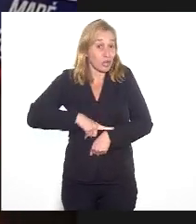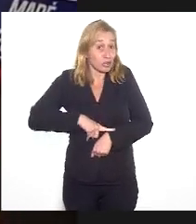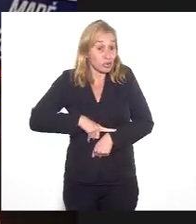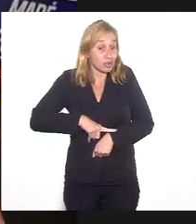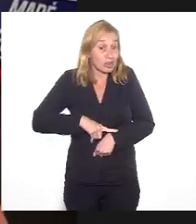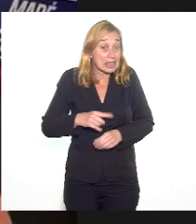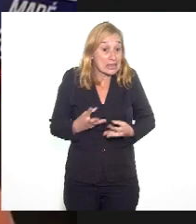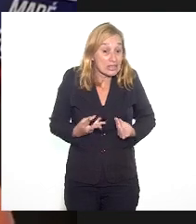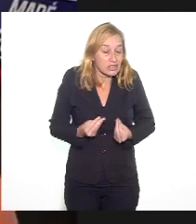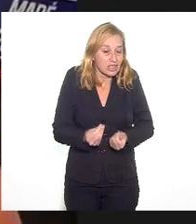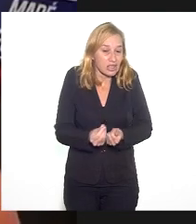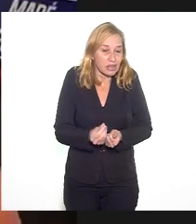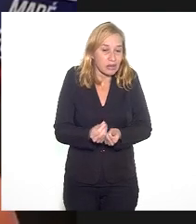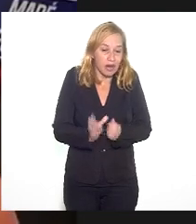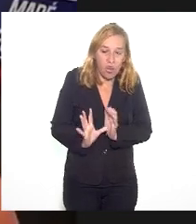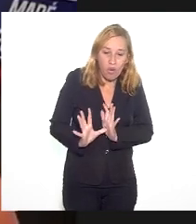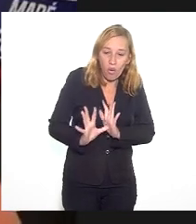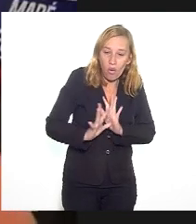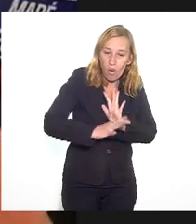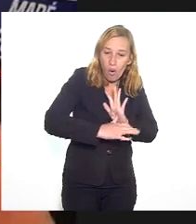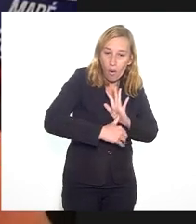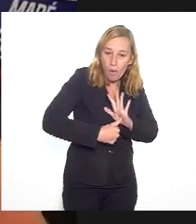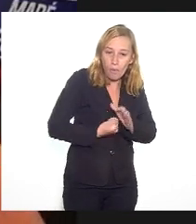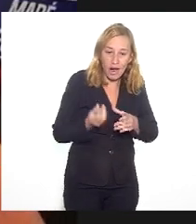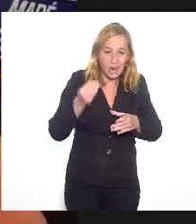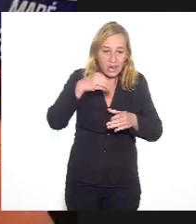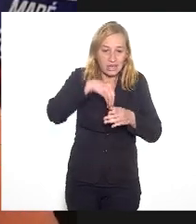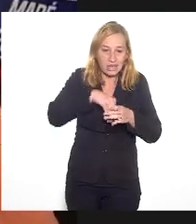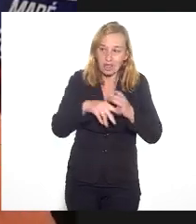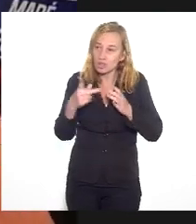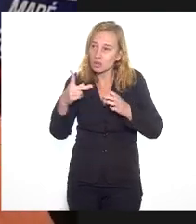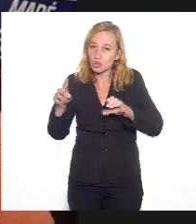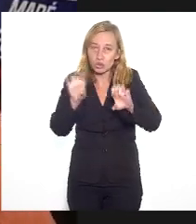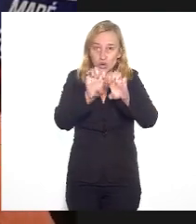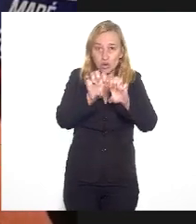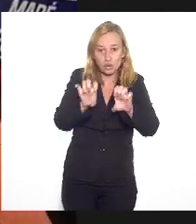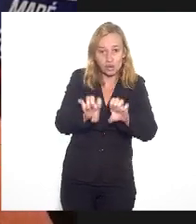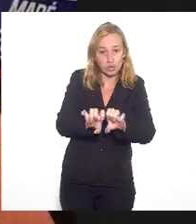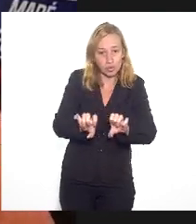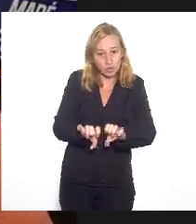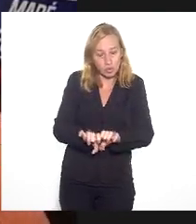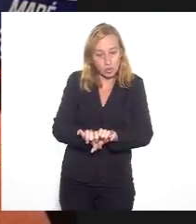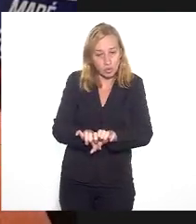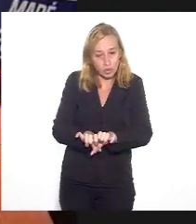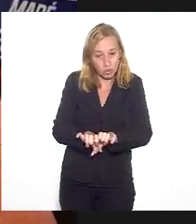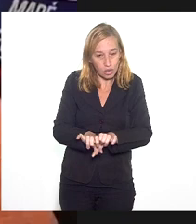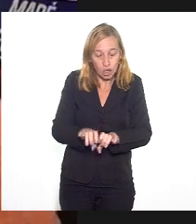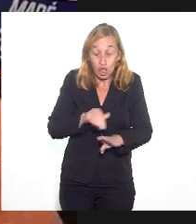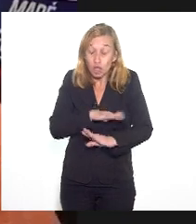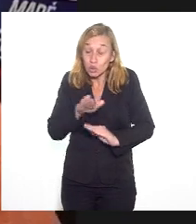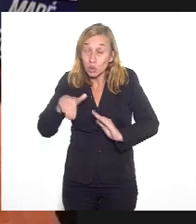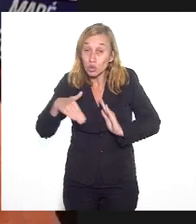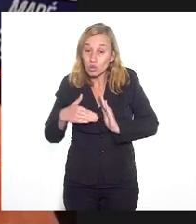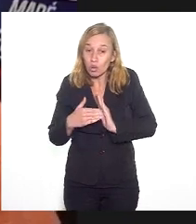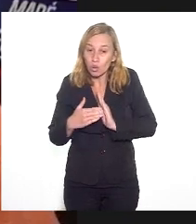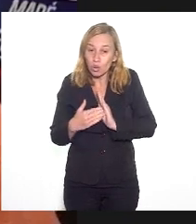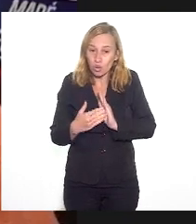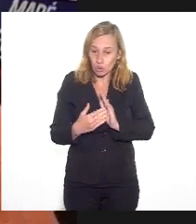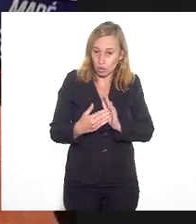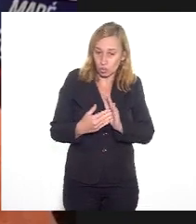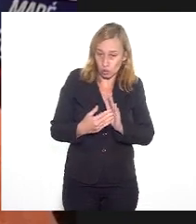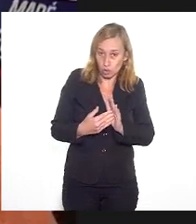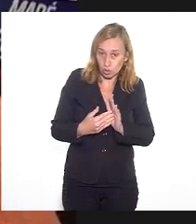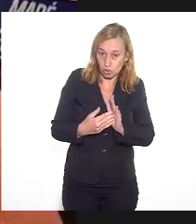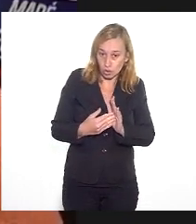para proliferar dentro da sua estrutura, em especial dentro de todo o conglomerado